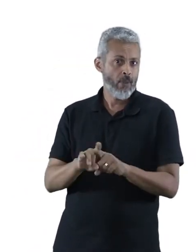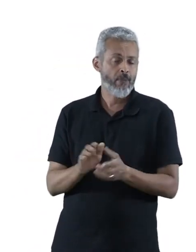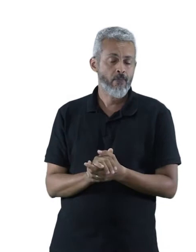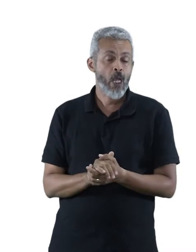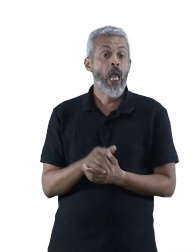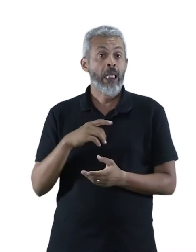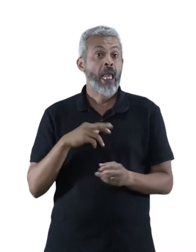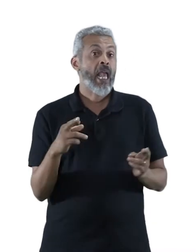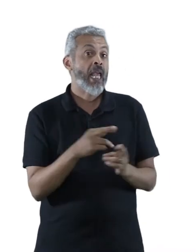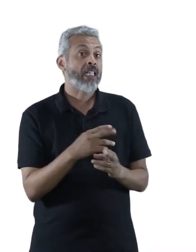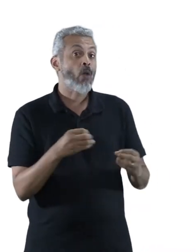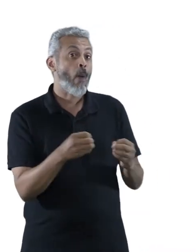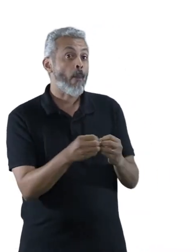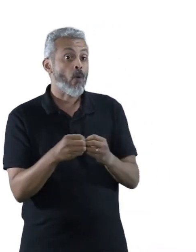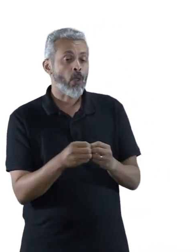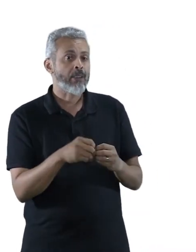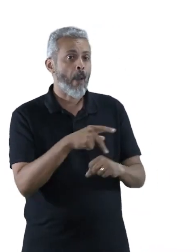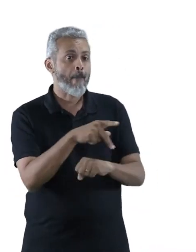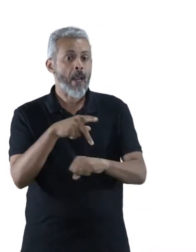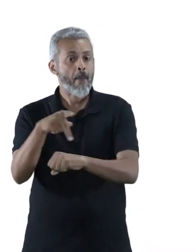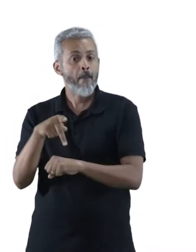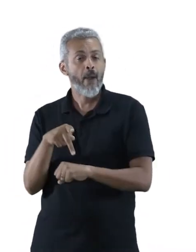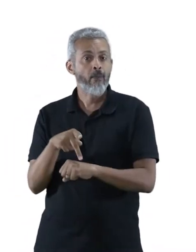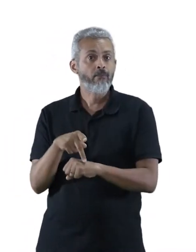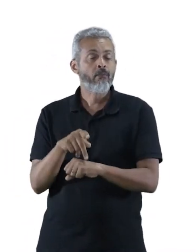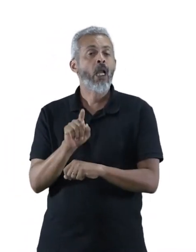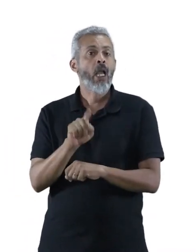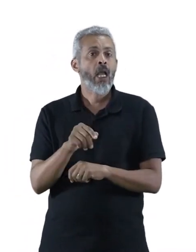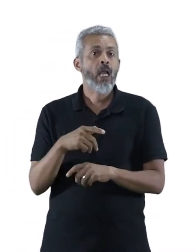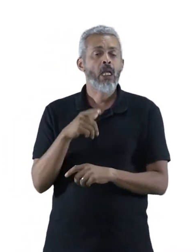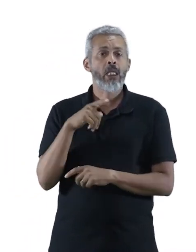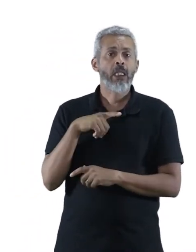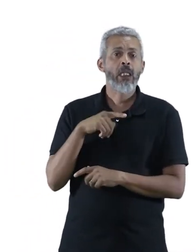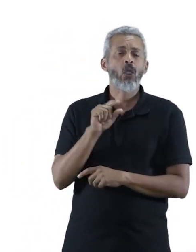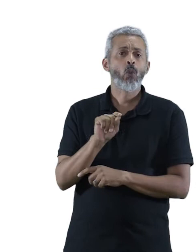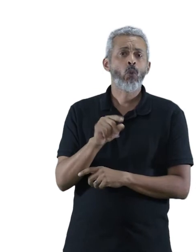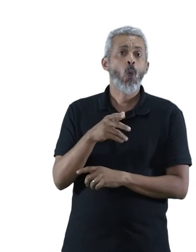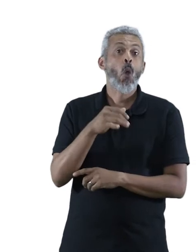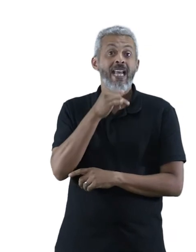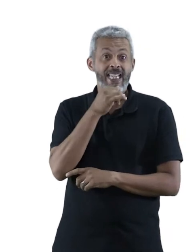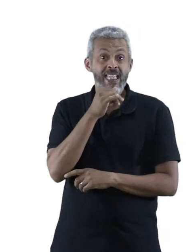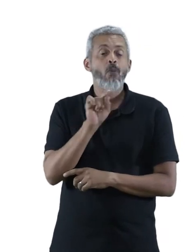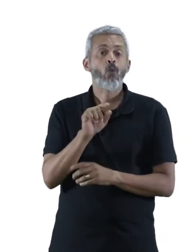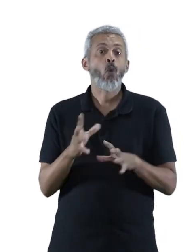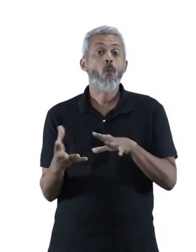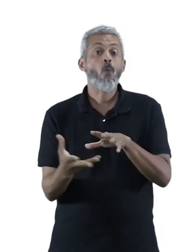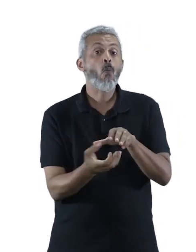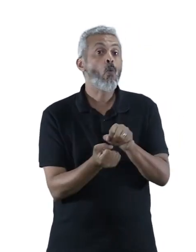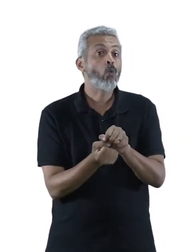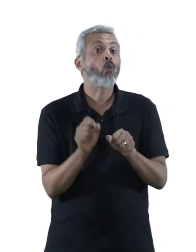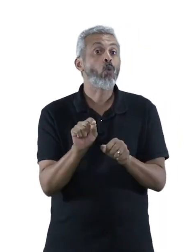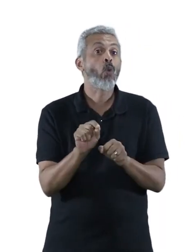a relação mais próxima entre um e outro. E isso eu tenho um grande exemplo no mundo. É